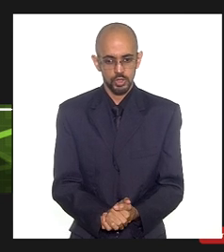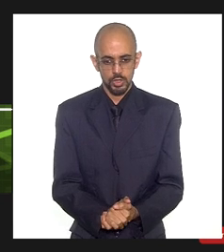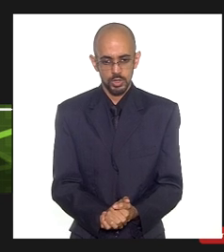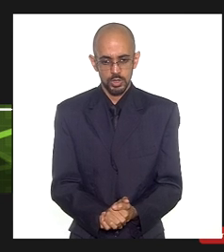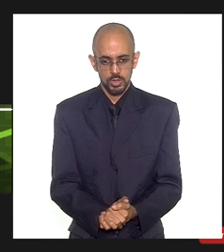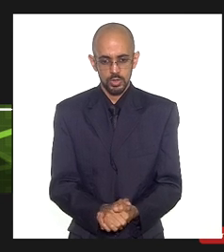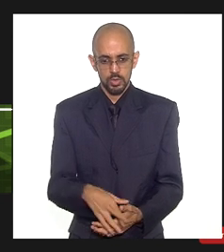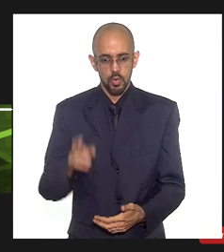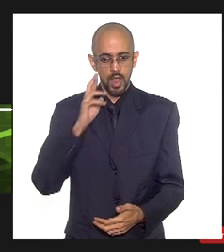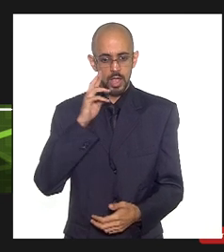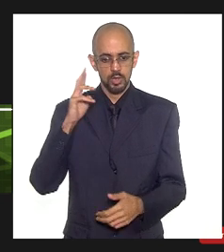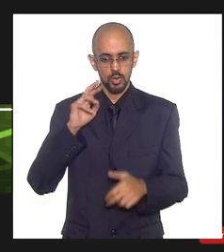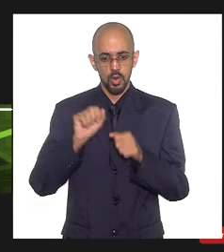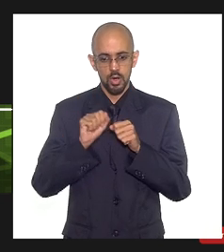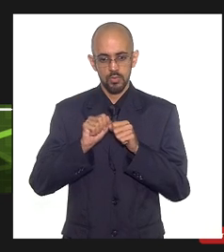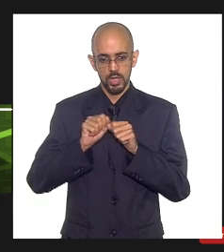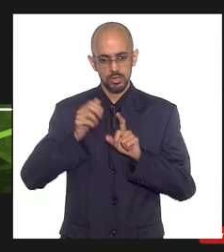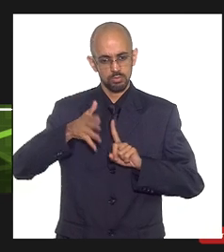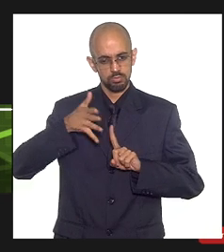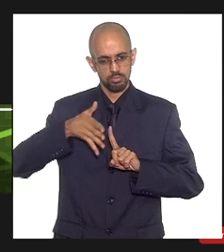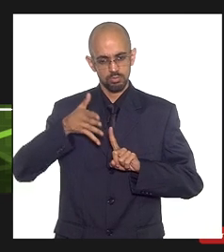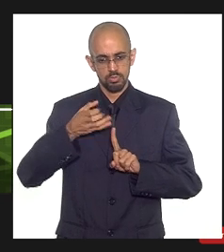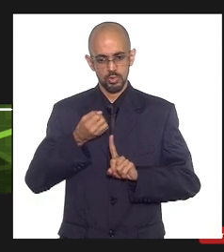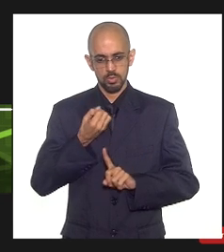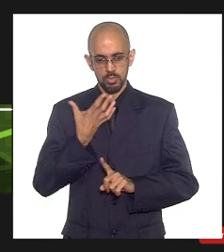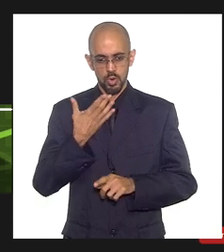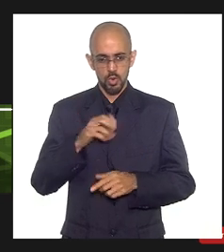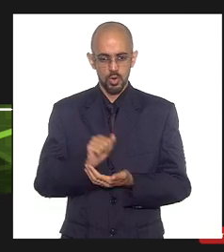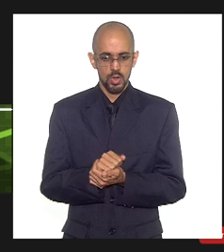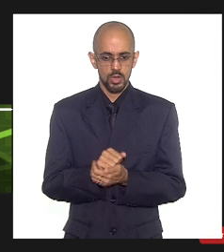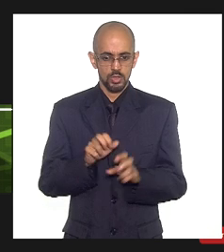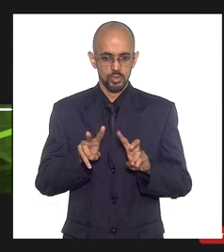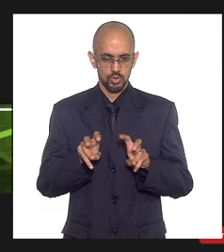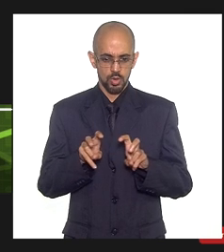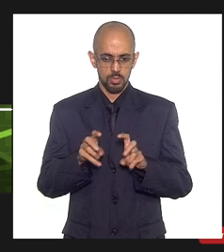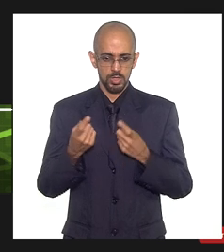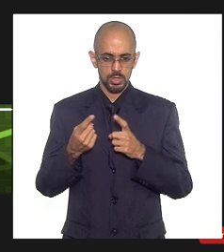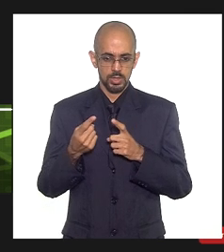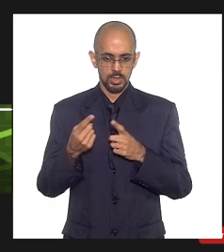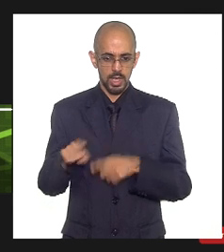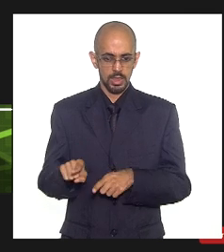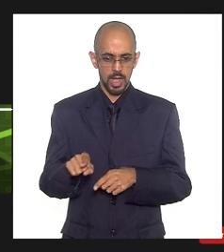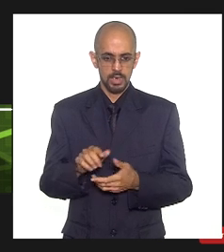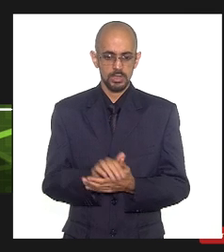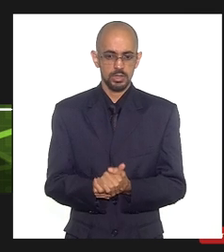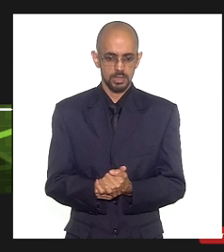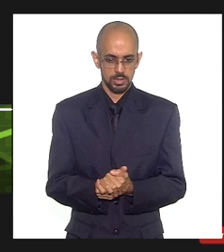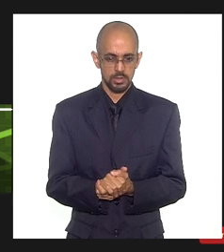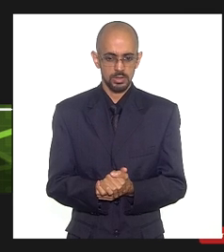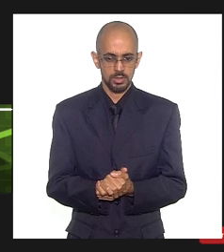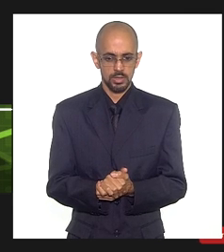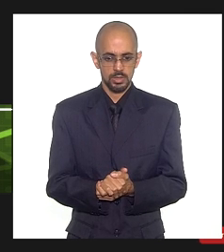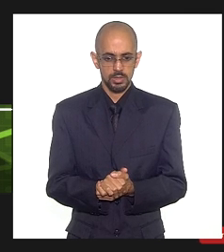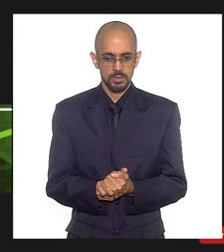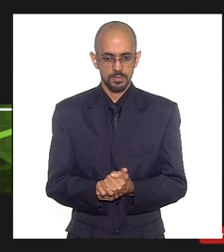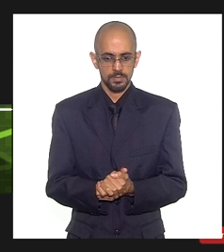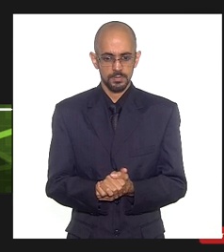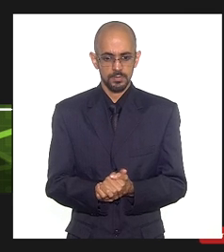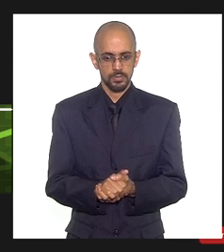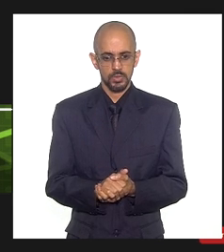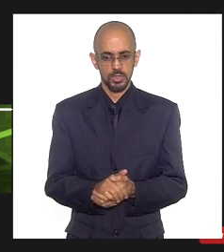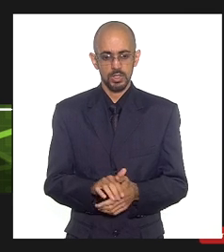reitor fez uma explanação muito boa sobre esses sobre esses ataques sobre esses ataques que estão